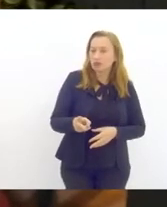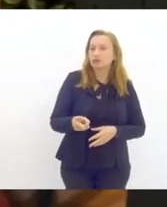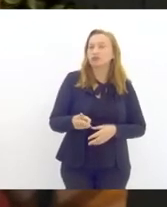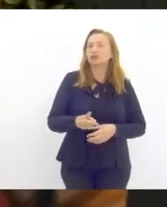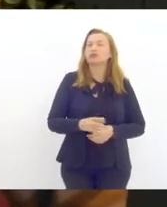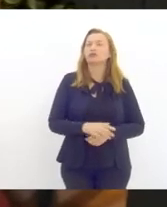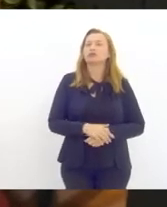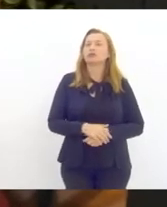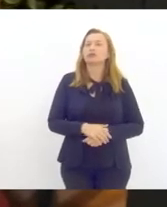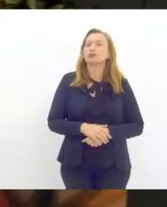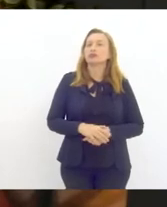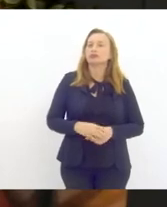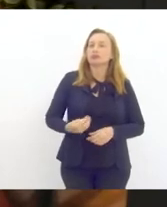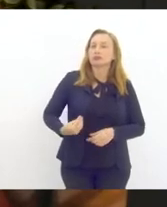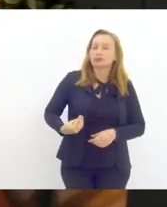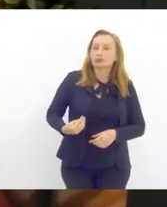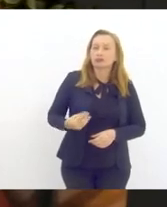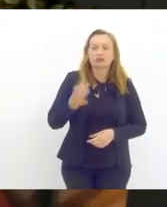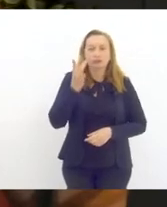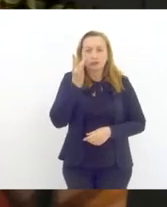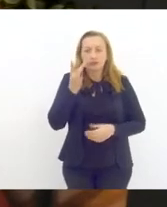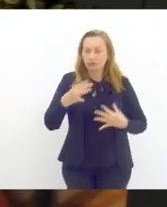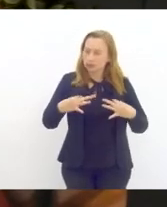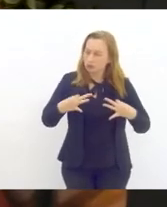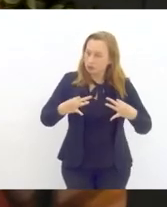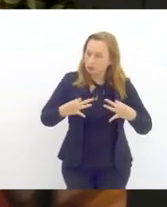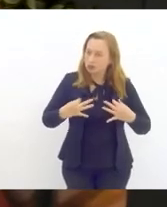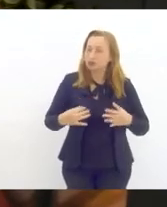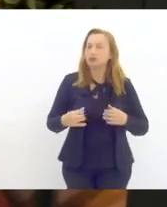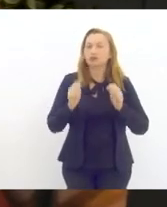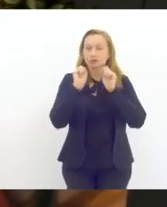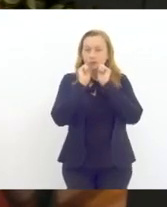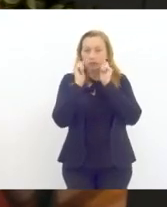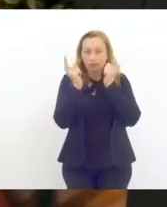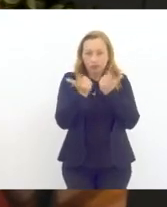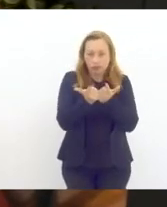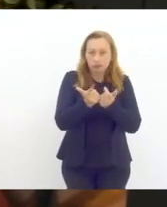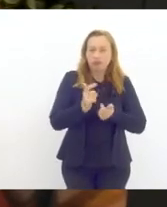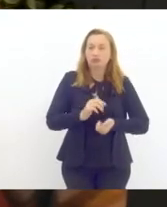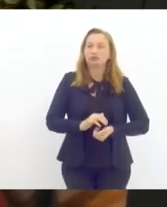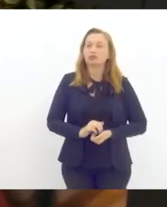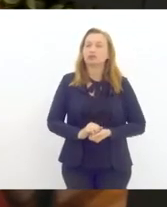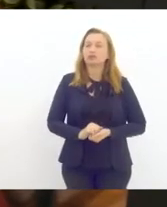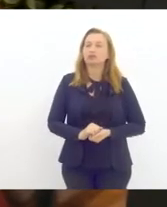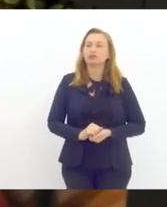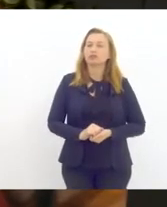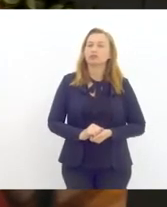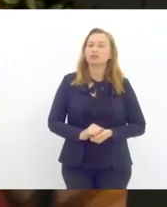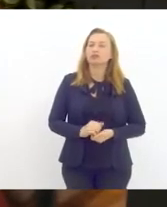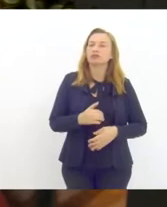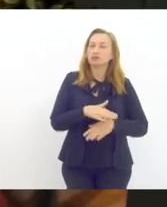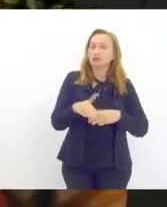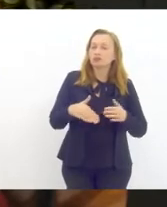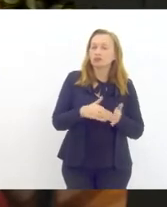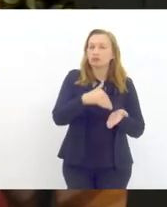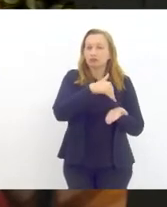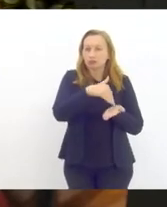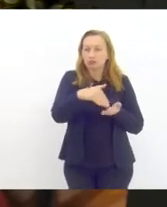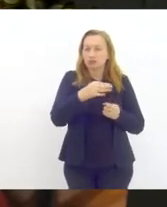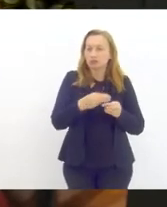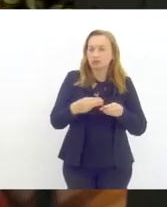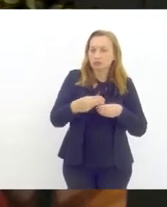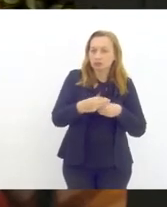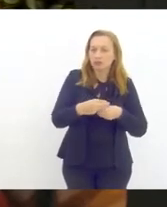nunca. Nós estamos à disposição da Alerj e das secretarias municipais para